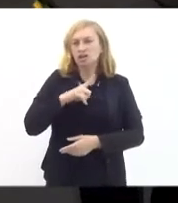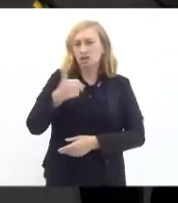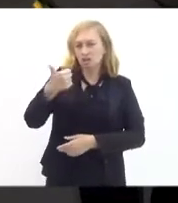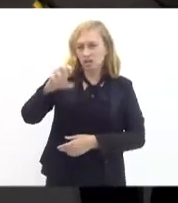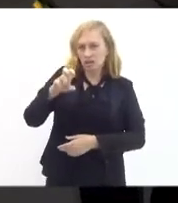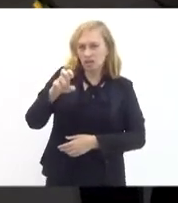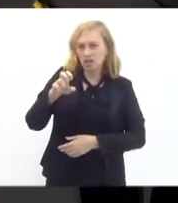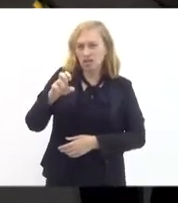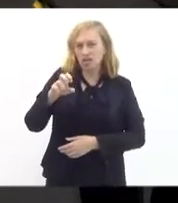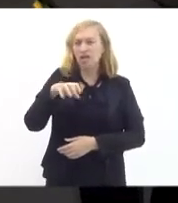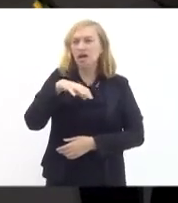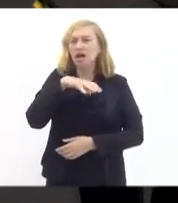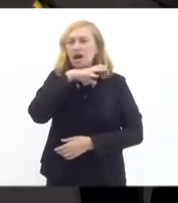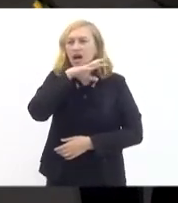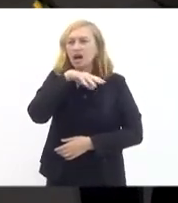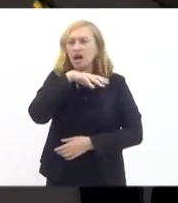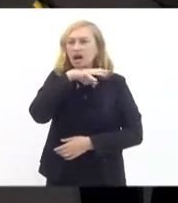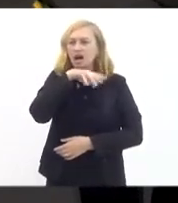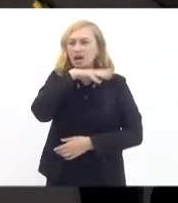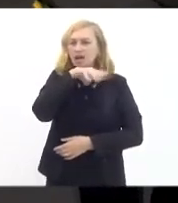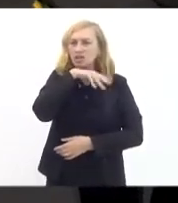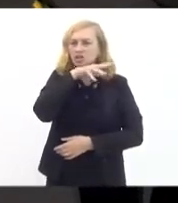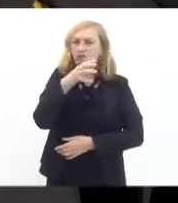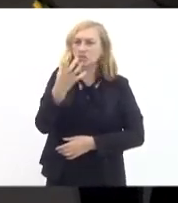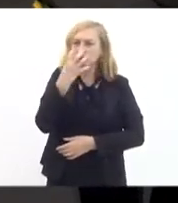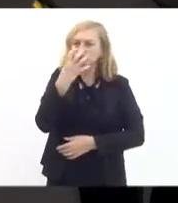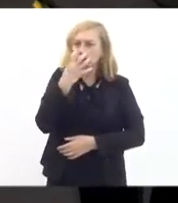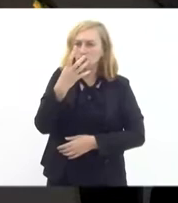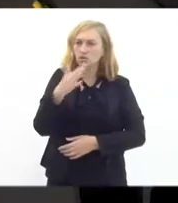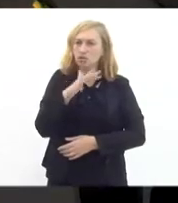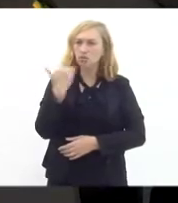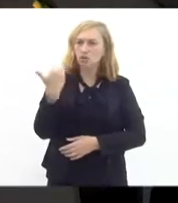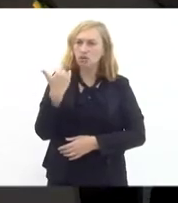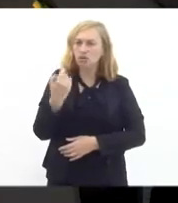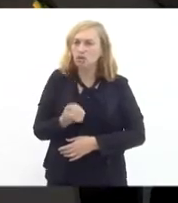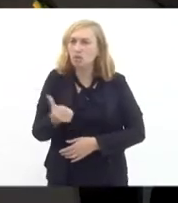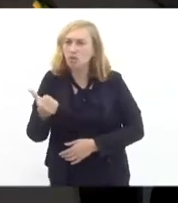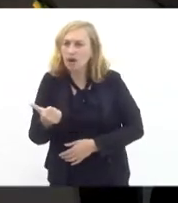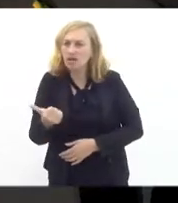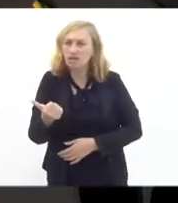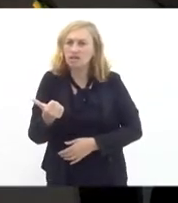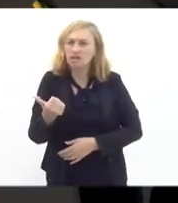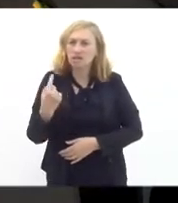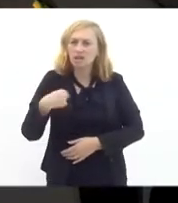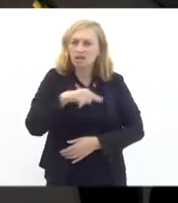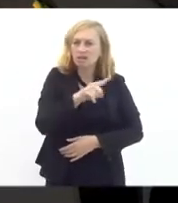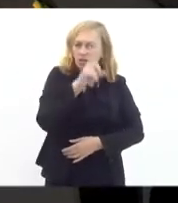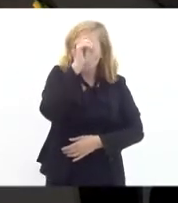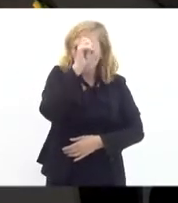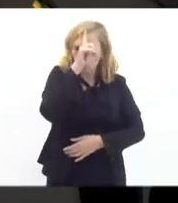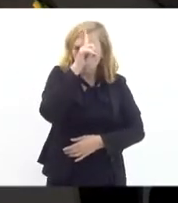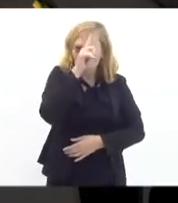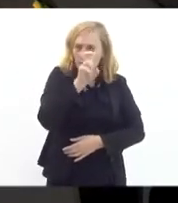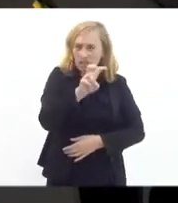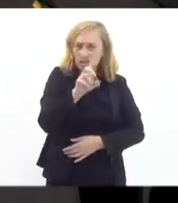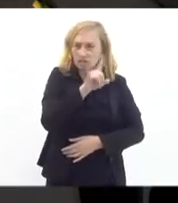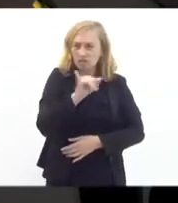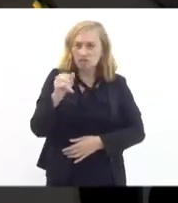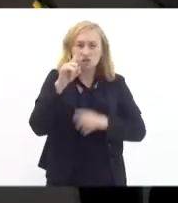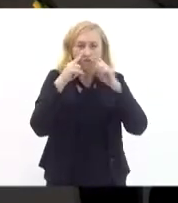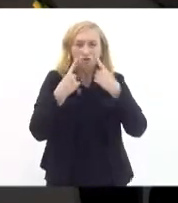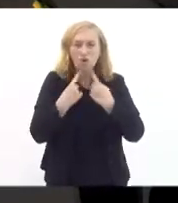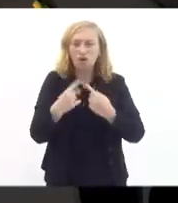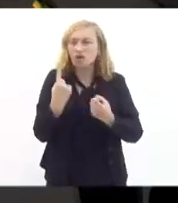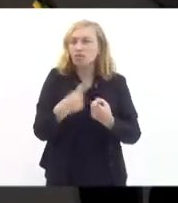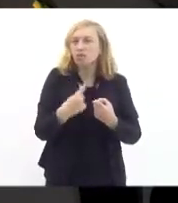dormiu 15 anos na minha cama, que morreu há 5 dias. Eu estou quase levando a minha esposa para o hospital porque ela está 5 dias chorando. Então